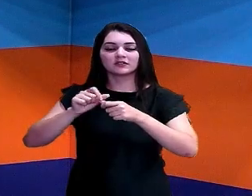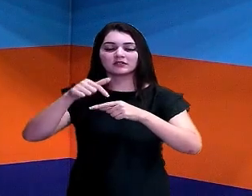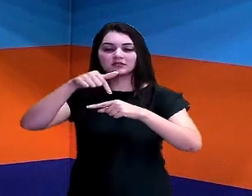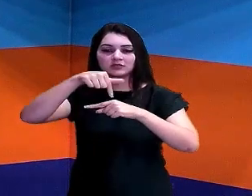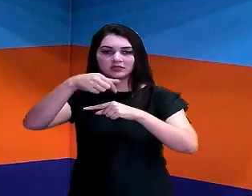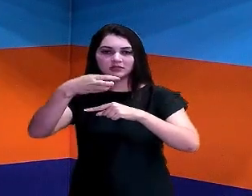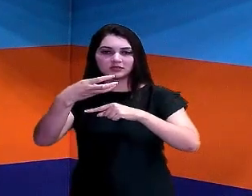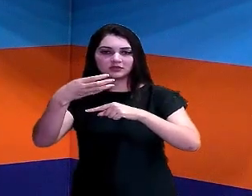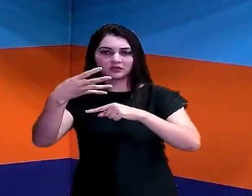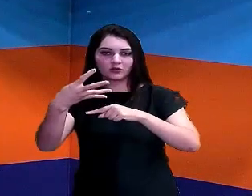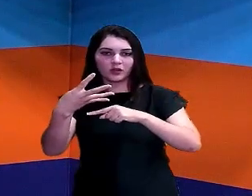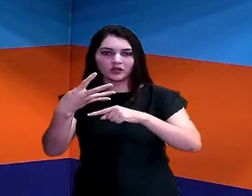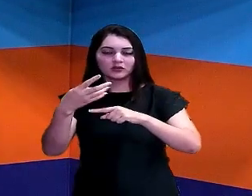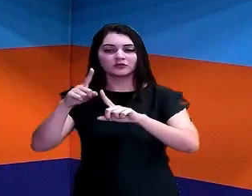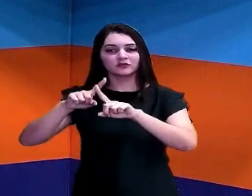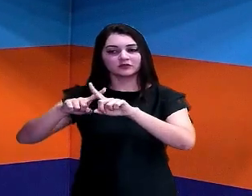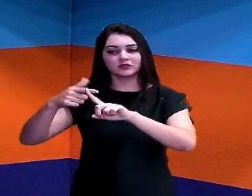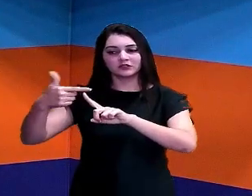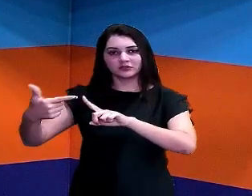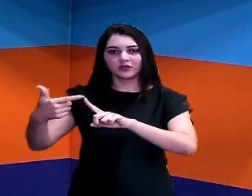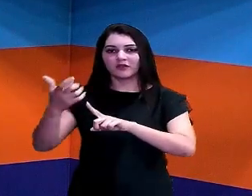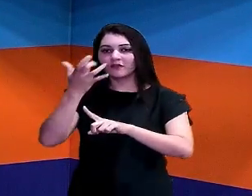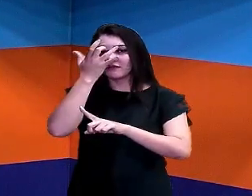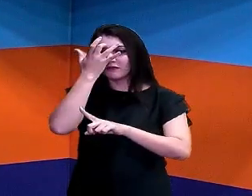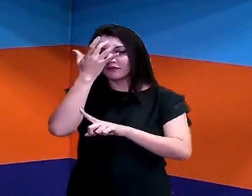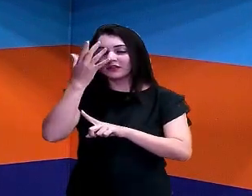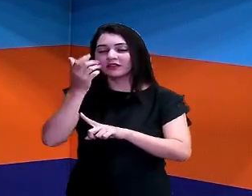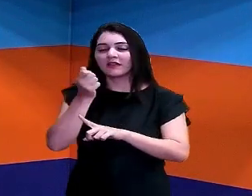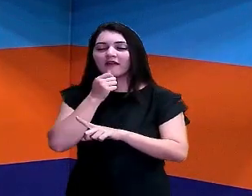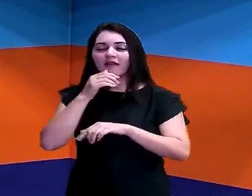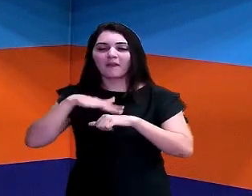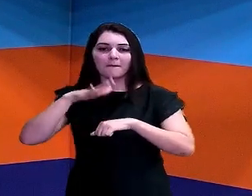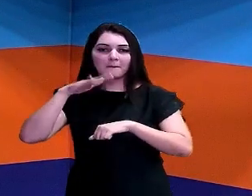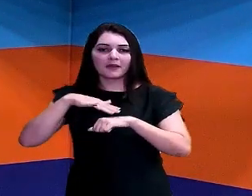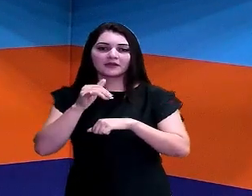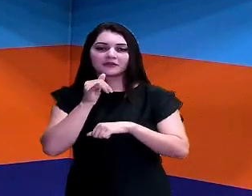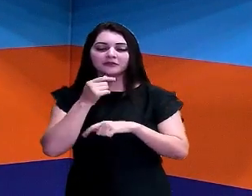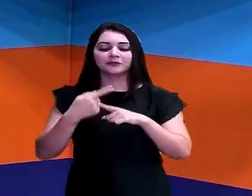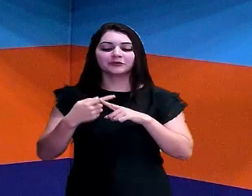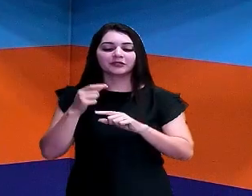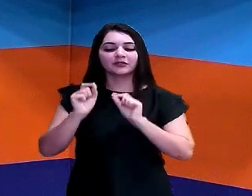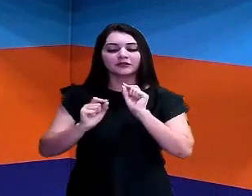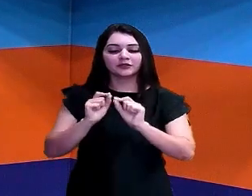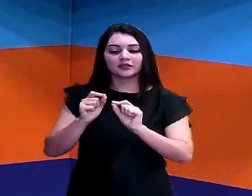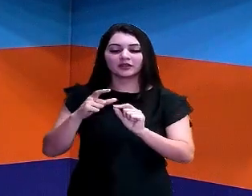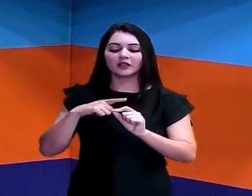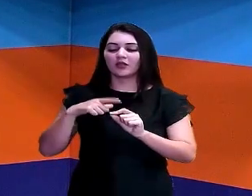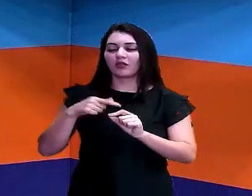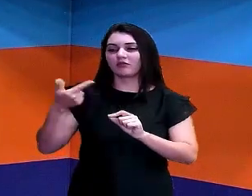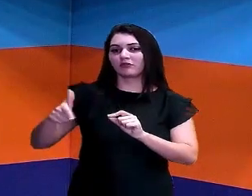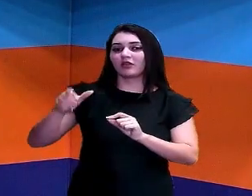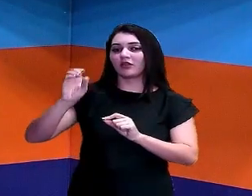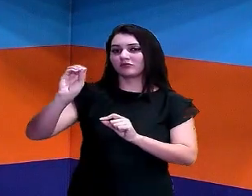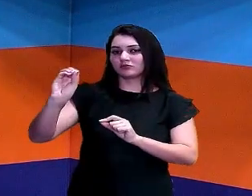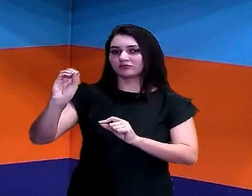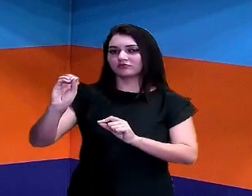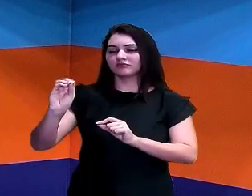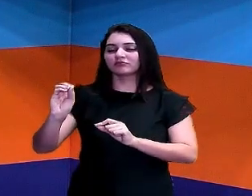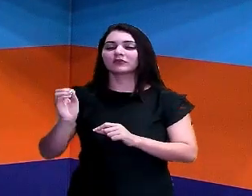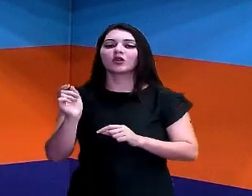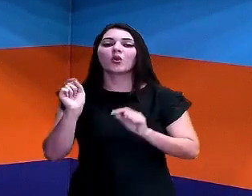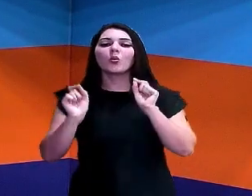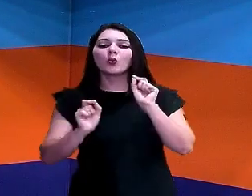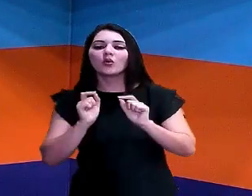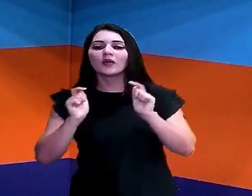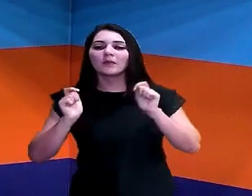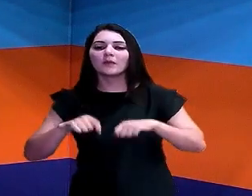734 multiplicado por 2 vai facilitar ainda mais o meu cálculo, porque ó, não vai aparecer esse zero, tá? Então, o que é que eu faço aqui?